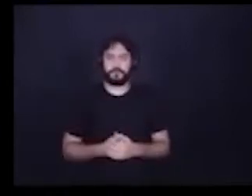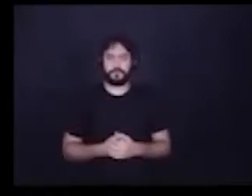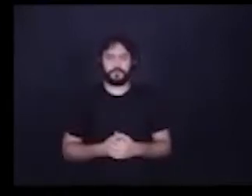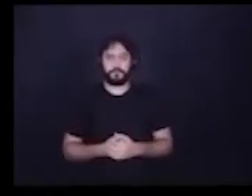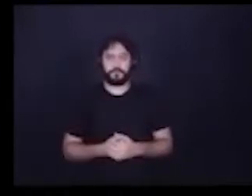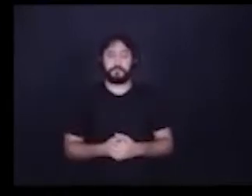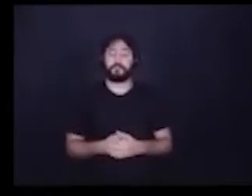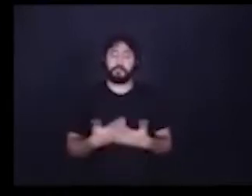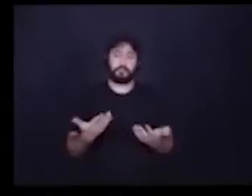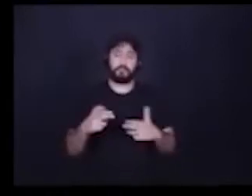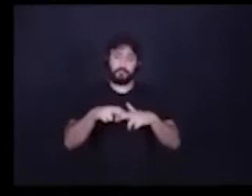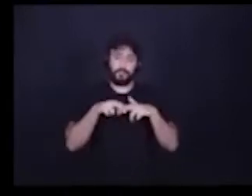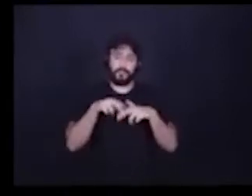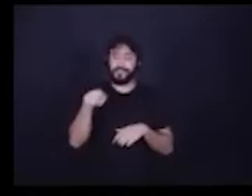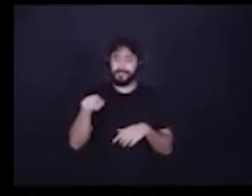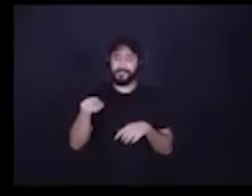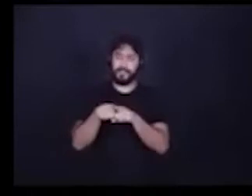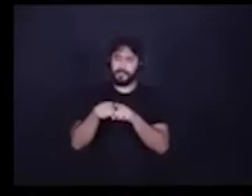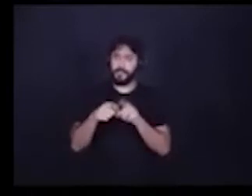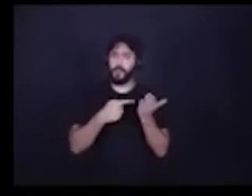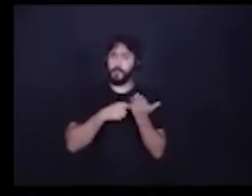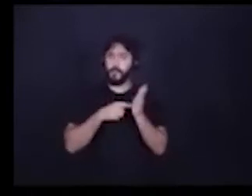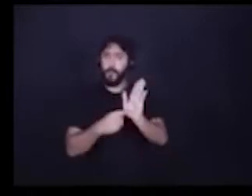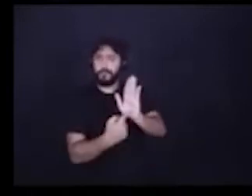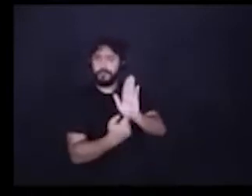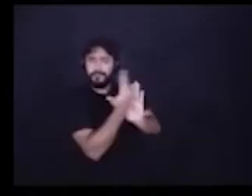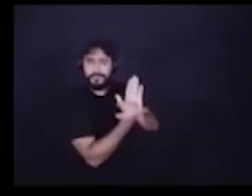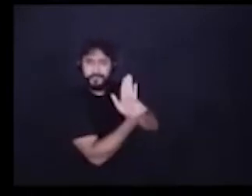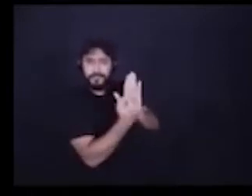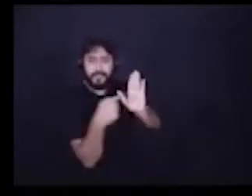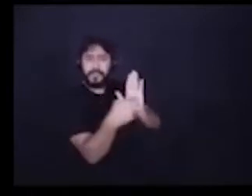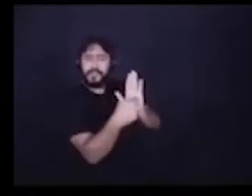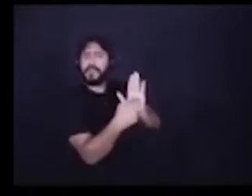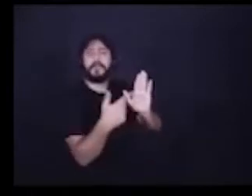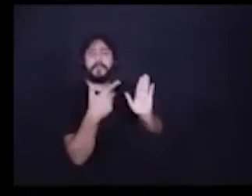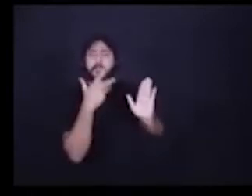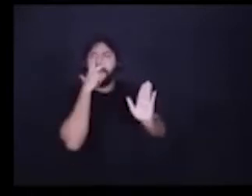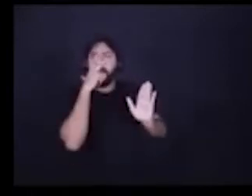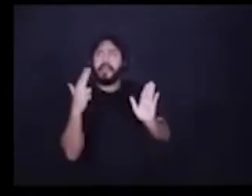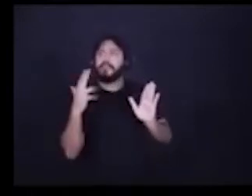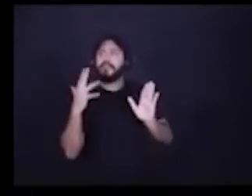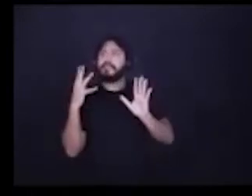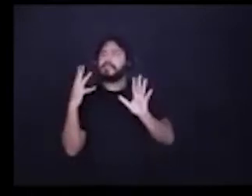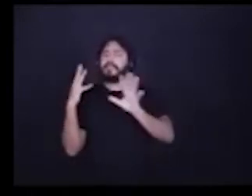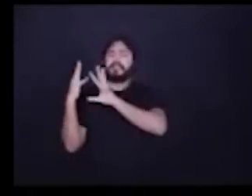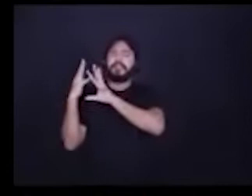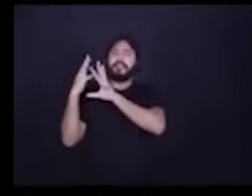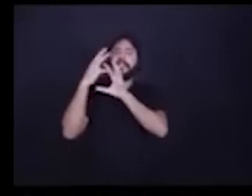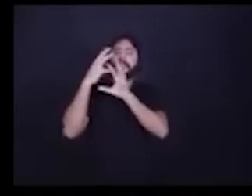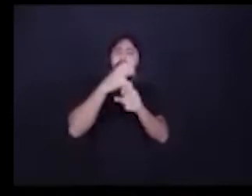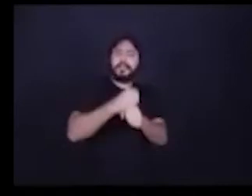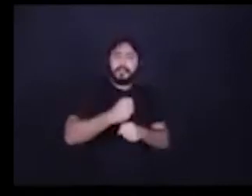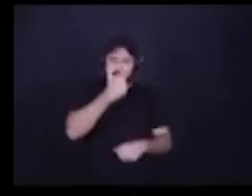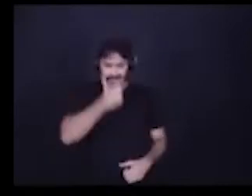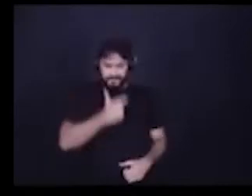E é por isso também que eu mostro esse diagrama como uma somatória e uma tentativa de representar tudo que eu sou.